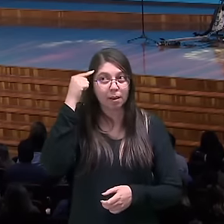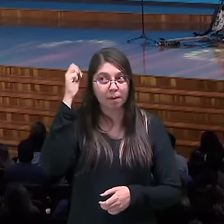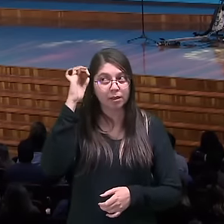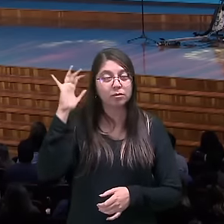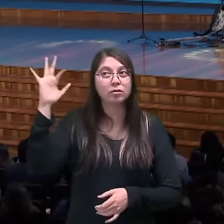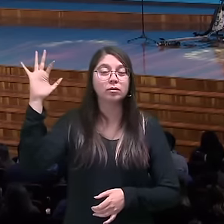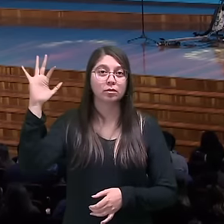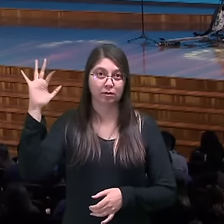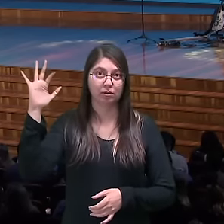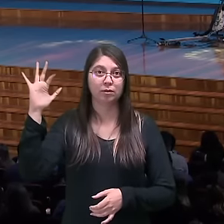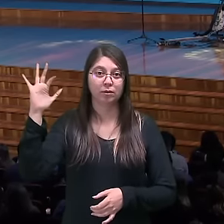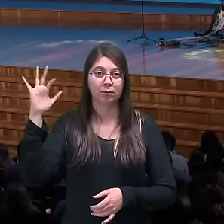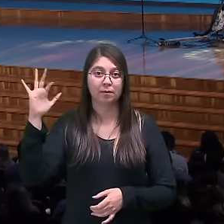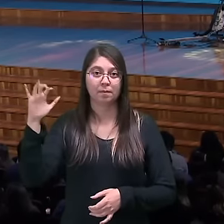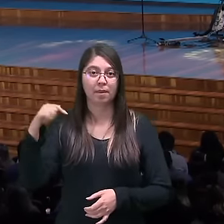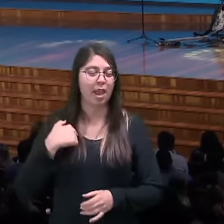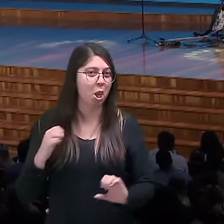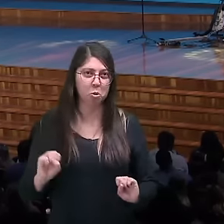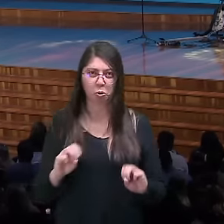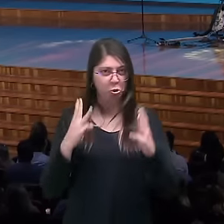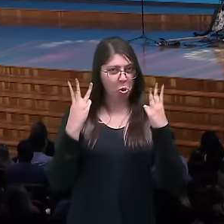Yo no estoy haciendo show aquí.